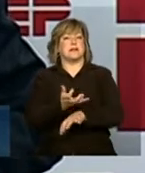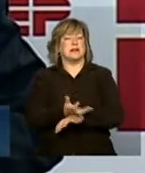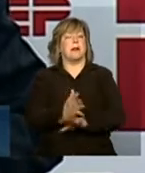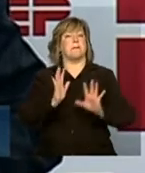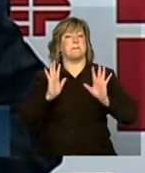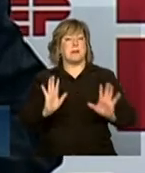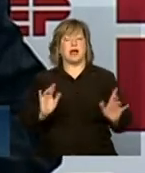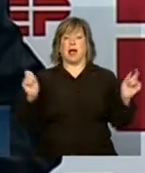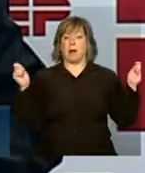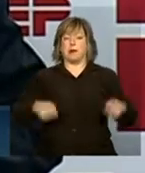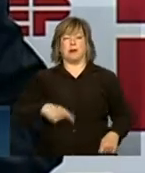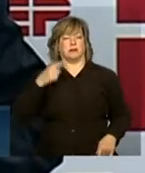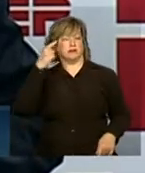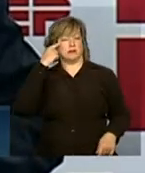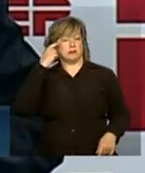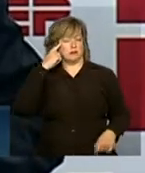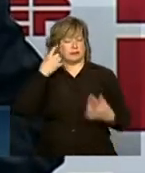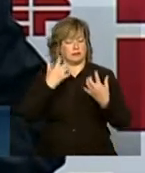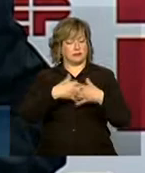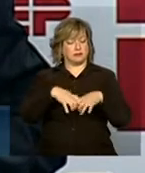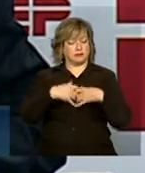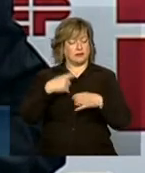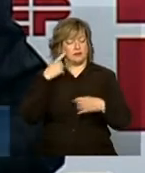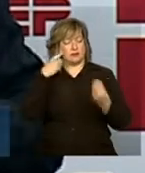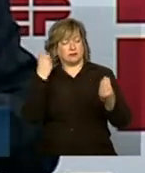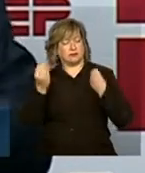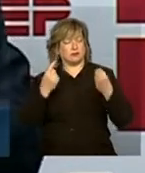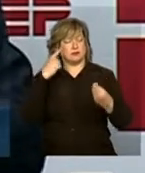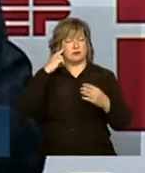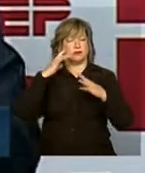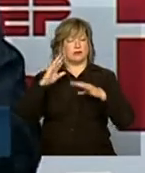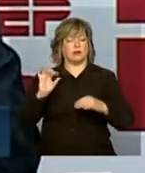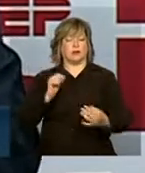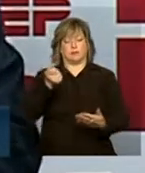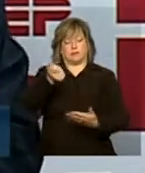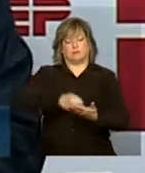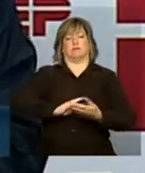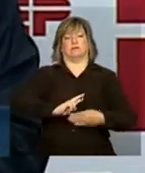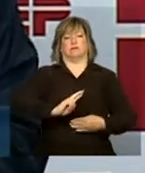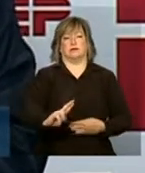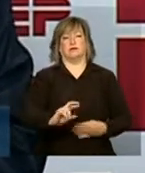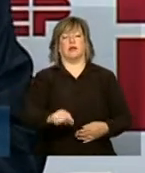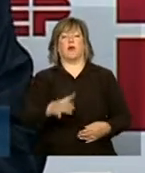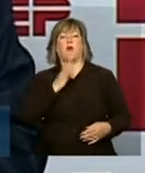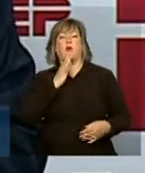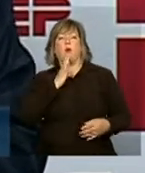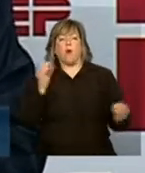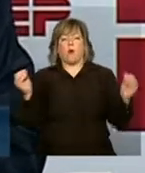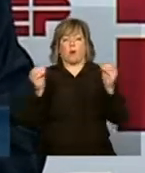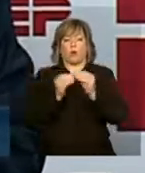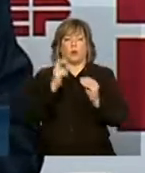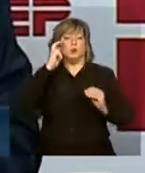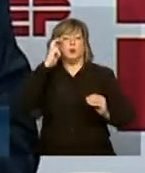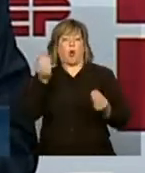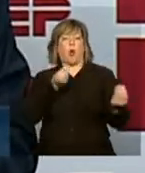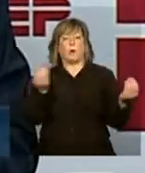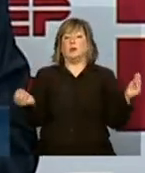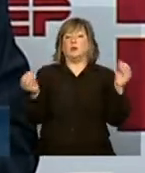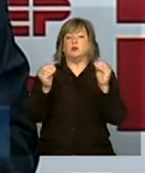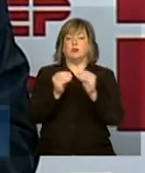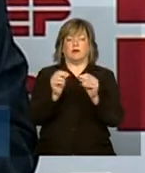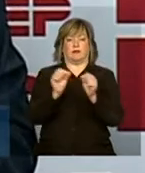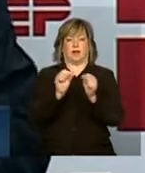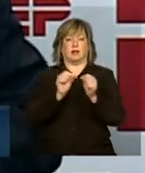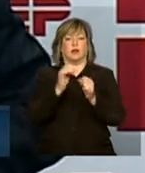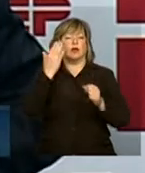de reflexão interdisciplinar, de relacionar conhecimento, de construir